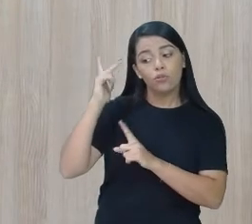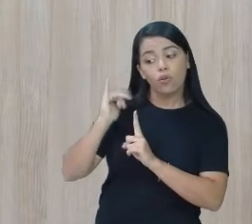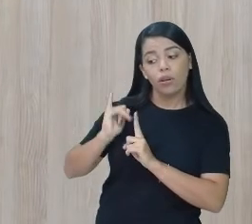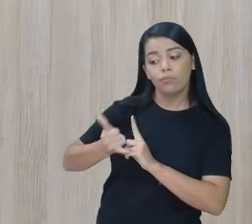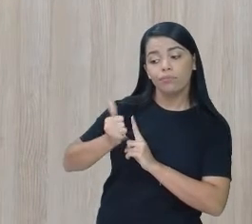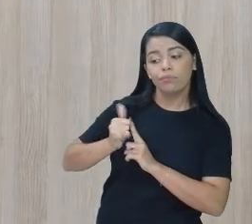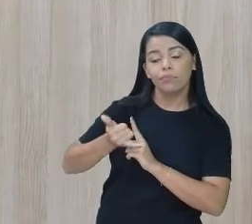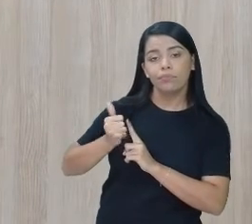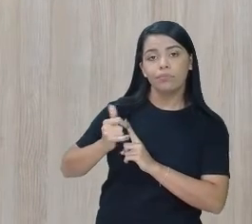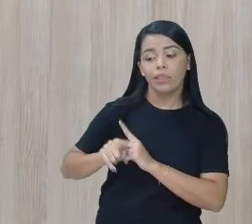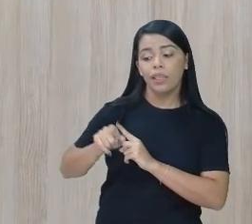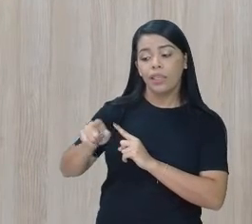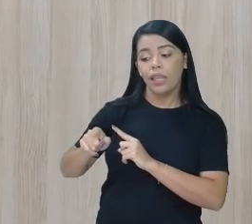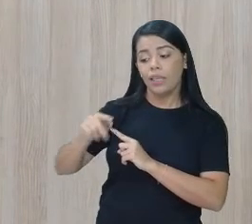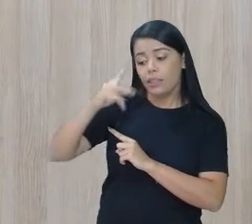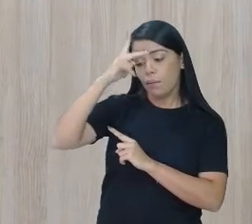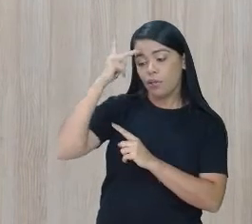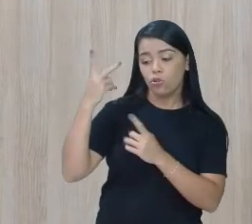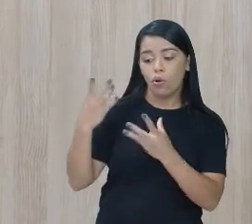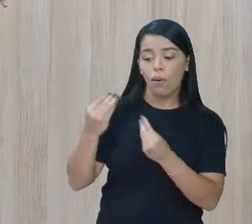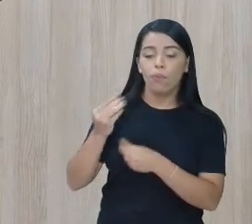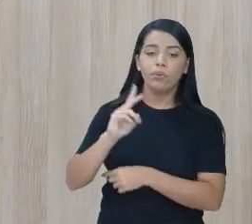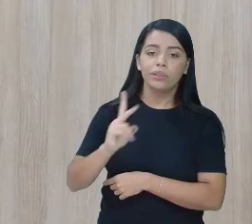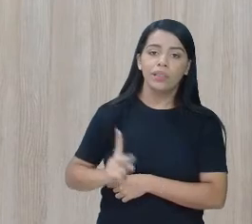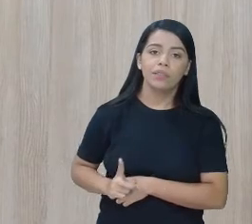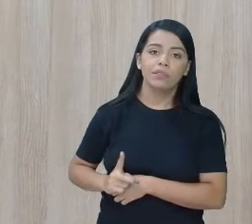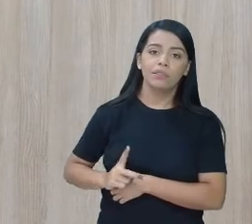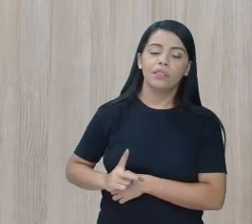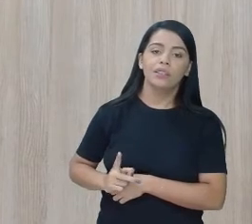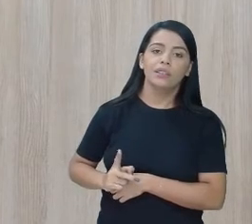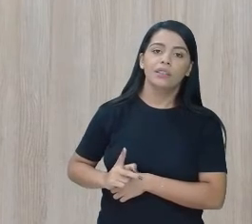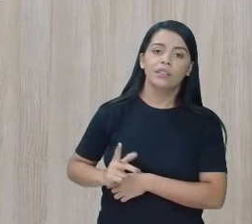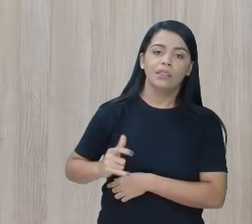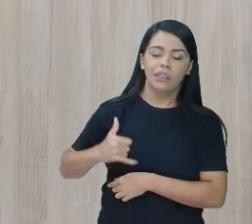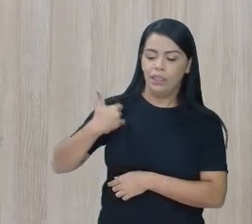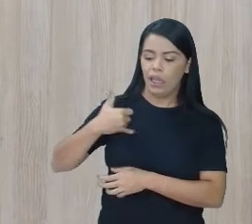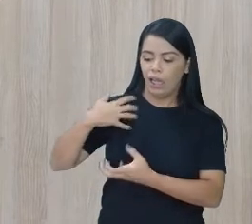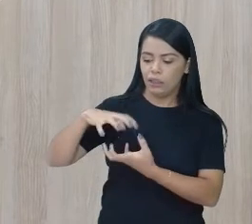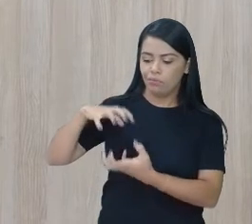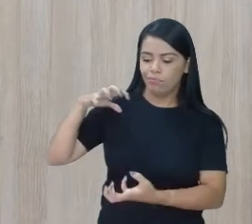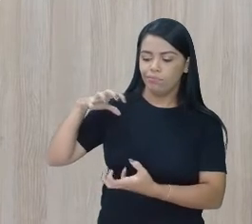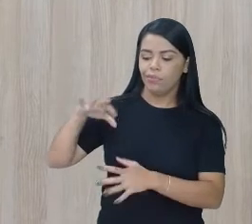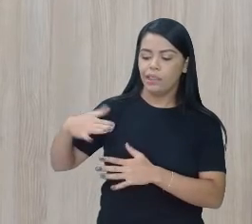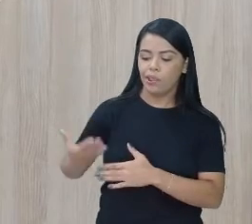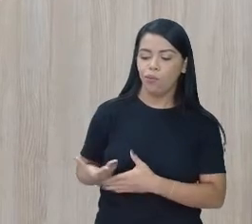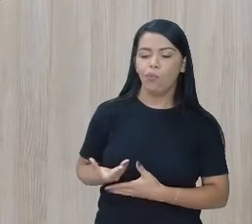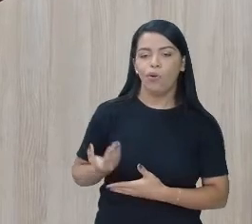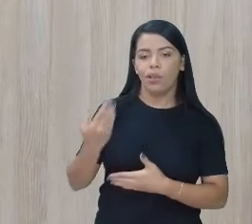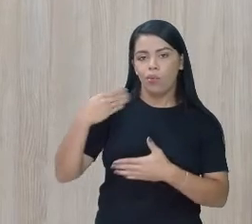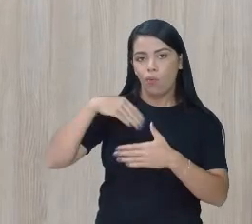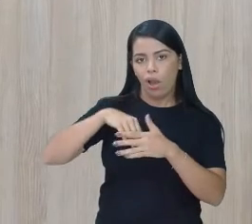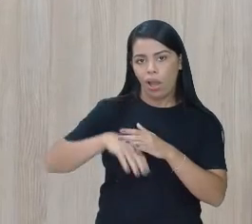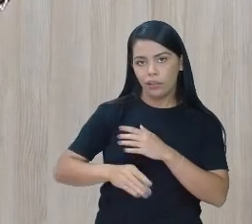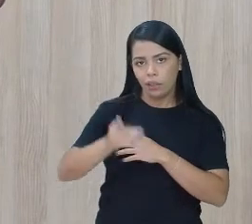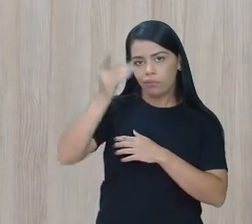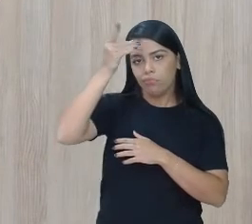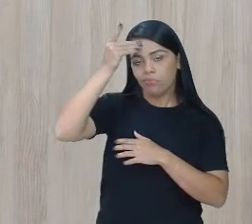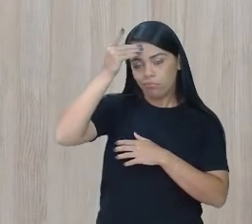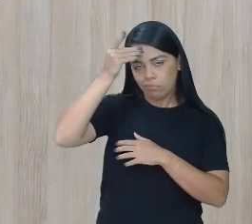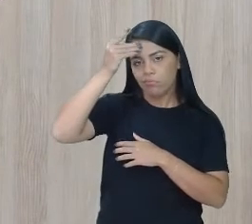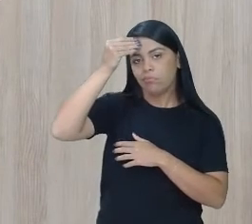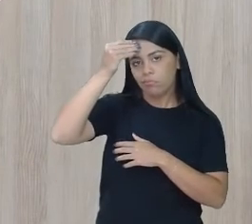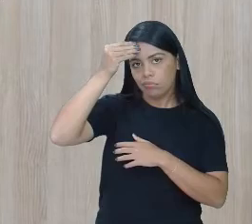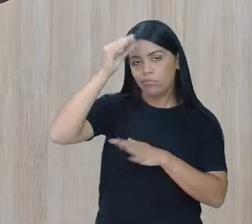essa pessoa era muitas vezes um ancião, porque ele guarda o registro na memória do conhecimento